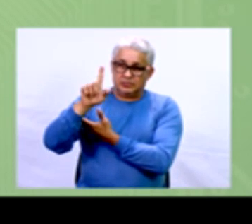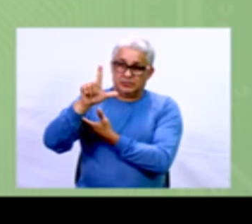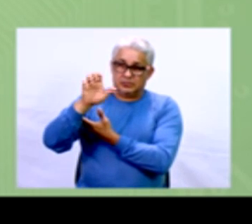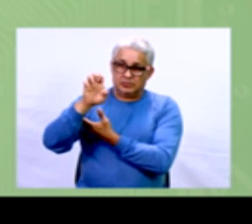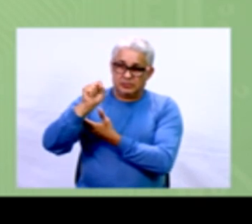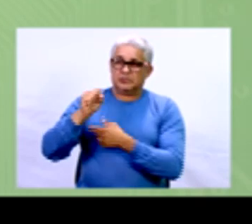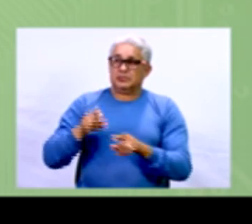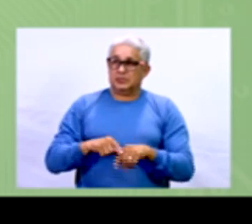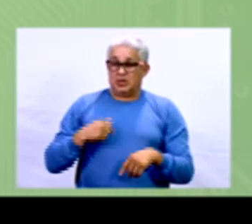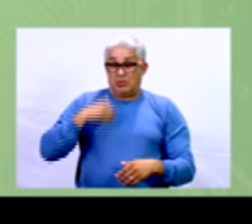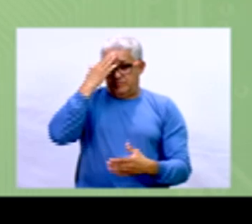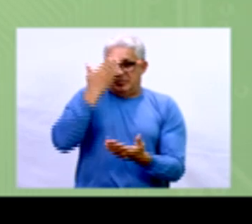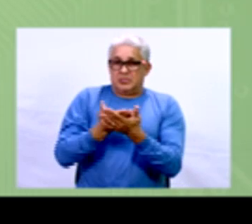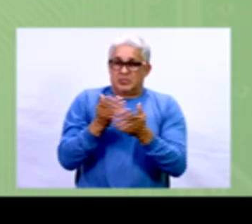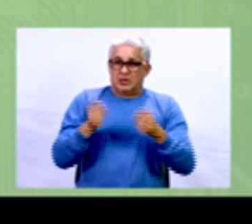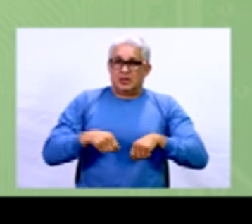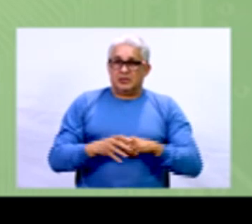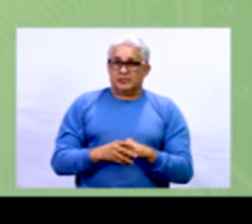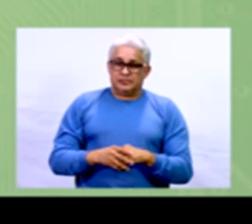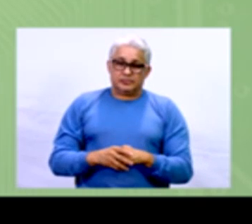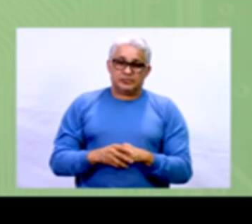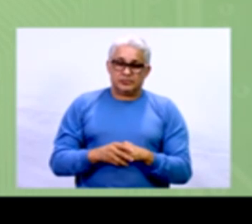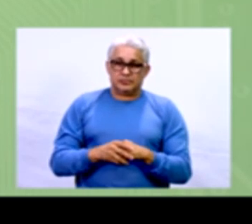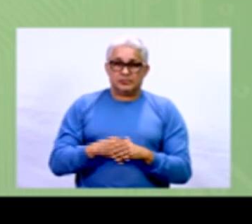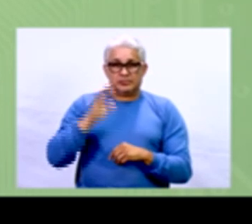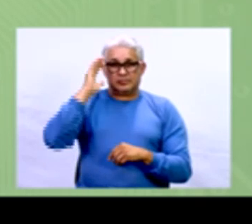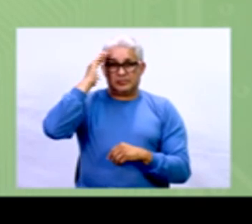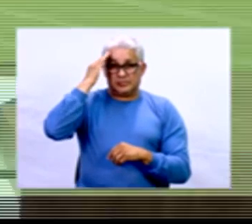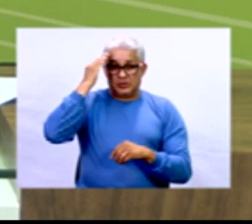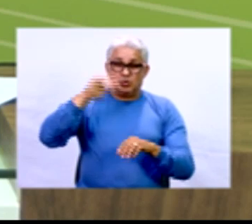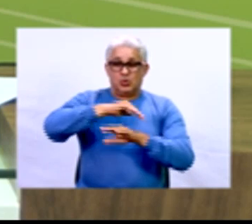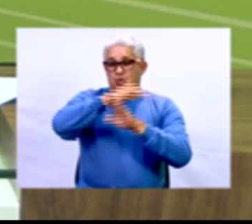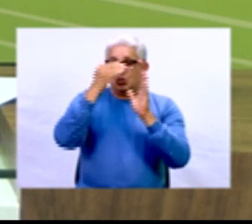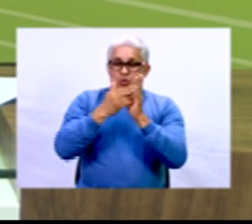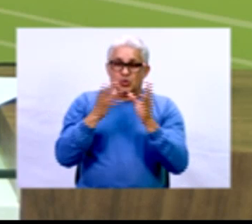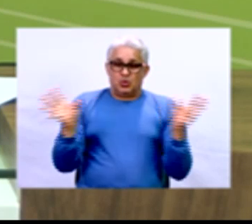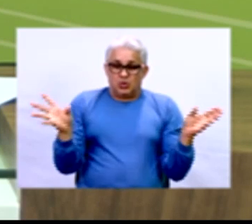que podemos consolidar o entendimento de todos os